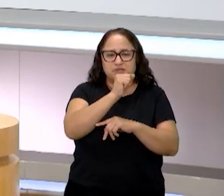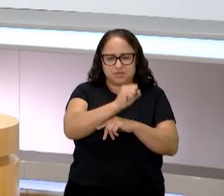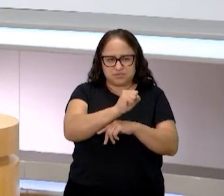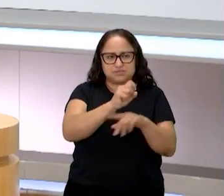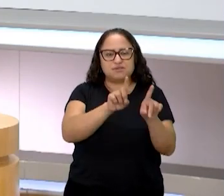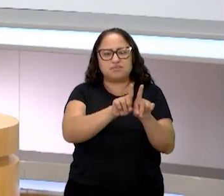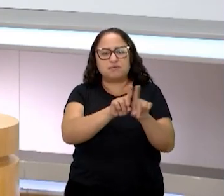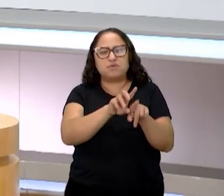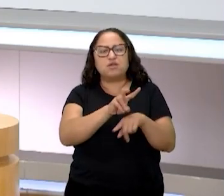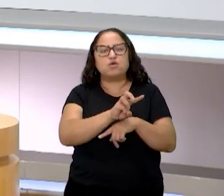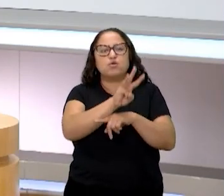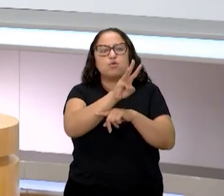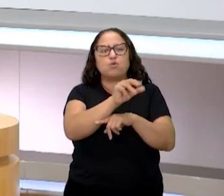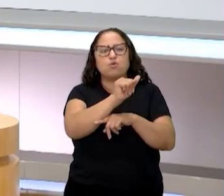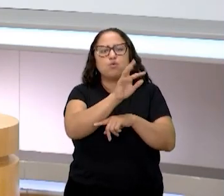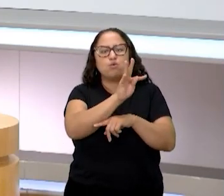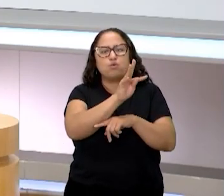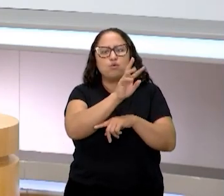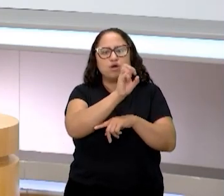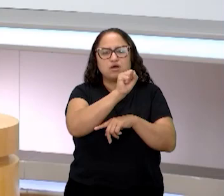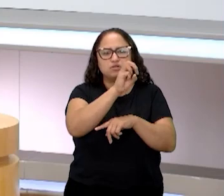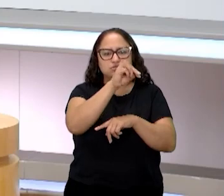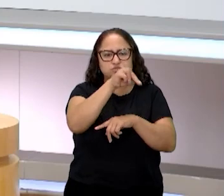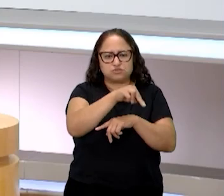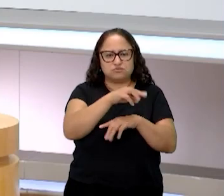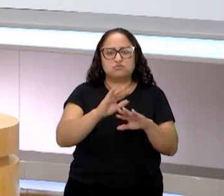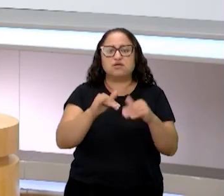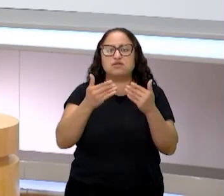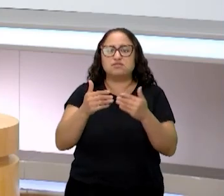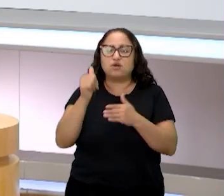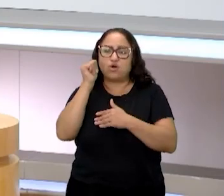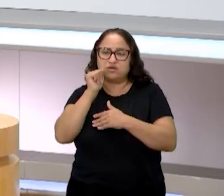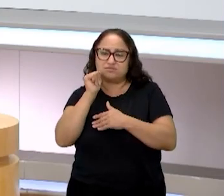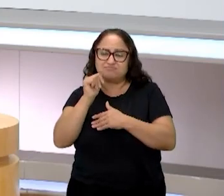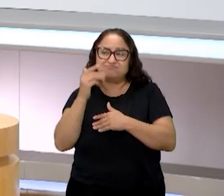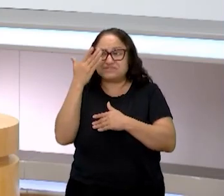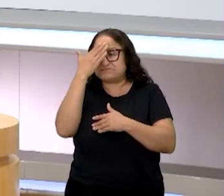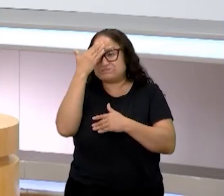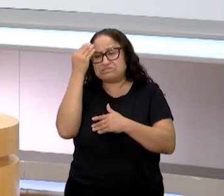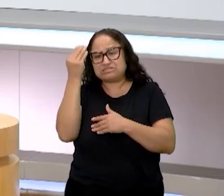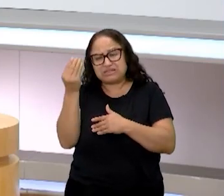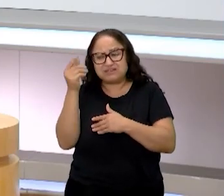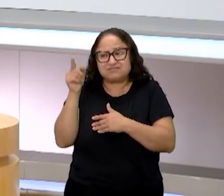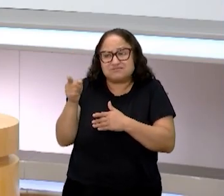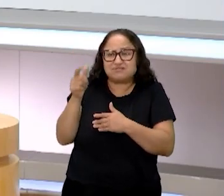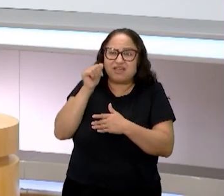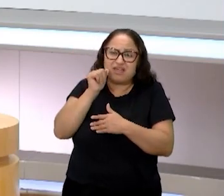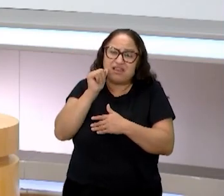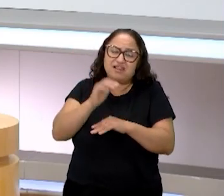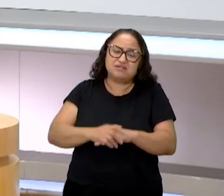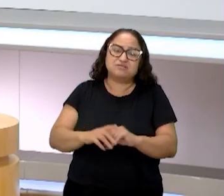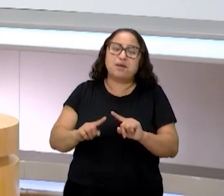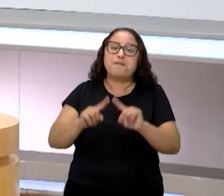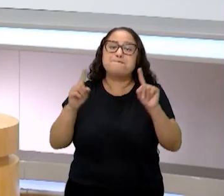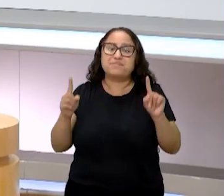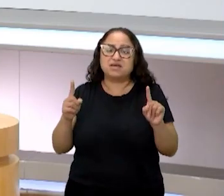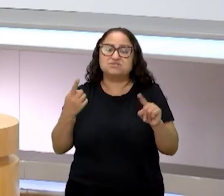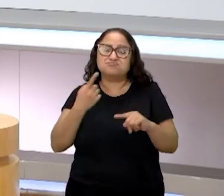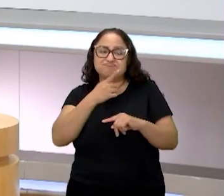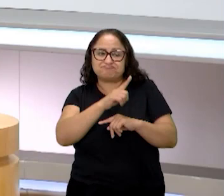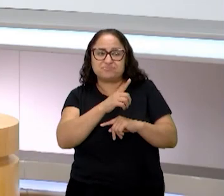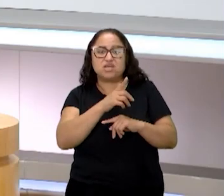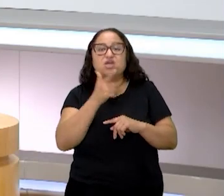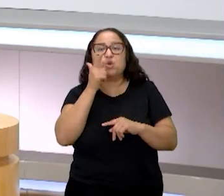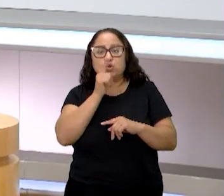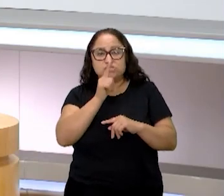Watson. E a Rosalind Franklin, muita gente, na verdade, se esquece, inclusive, dela, né? Caramba, hein? Mas o prêmio Nobel em